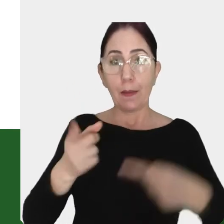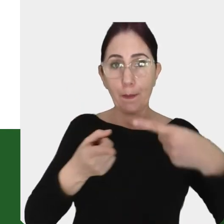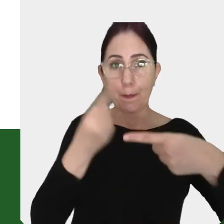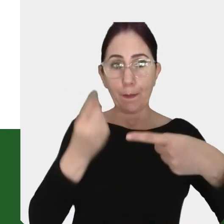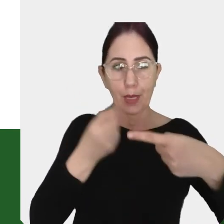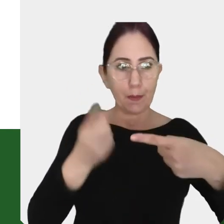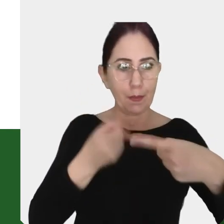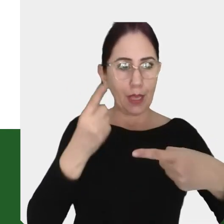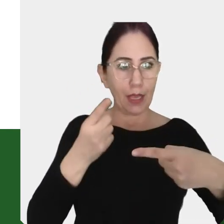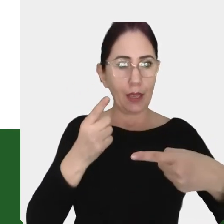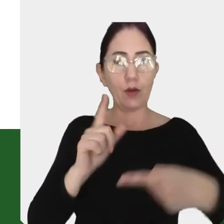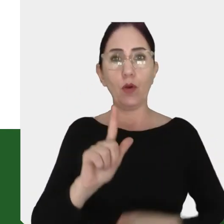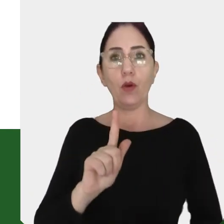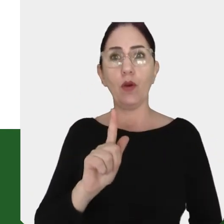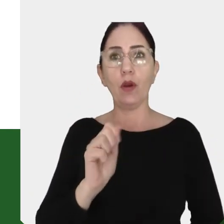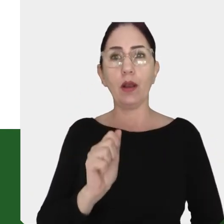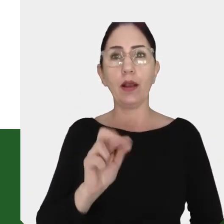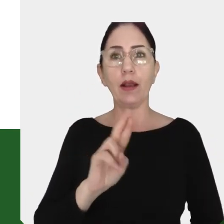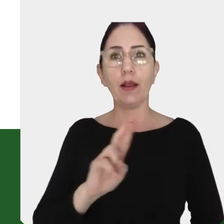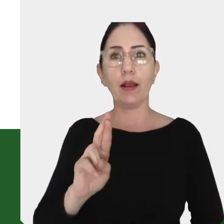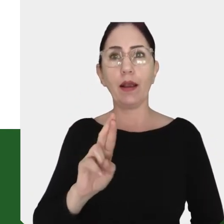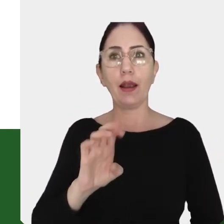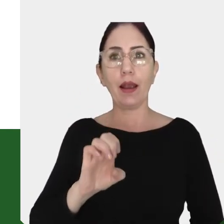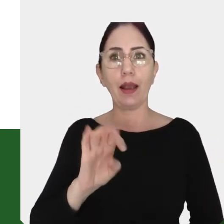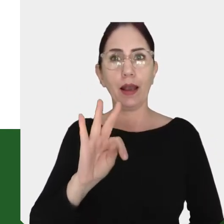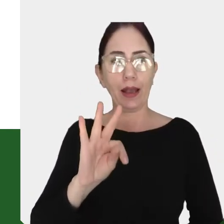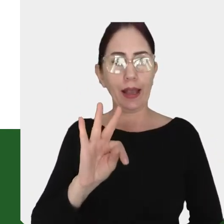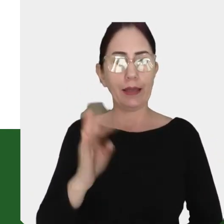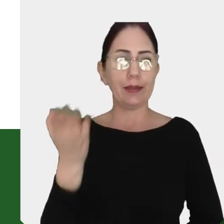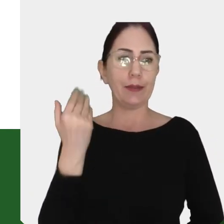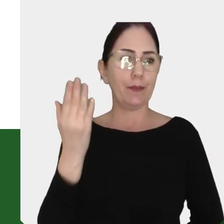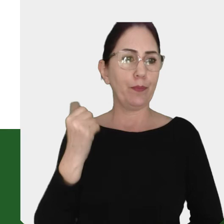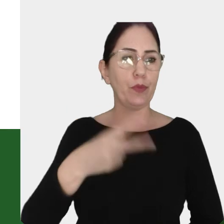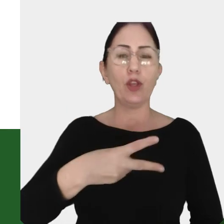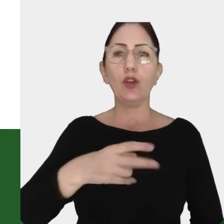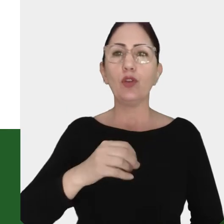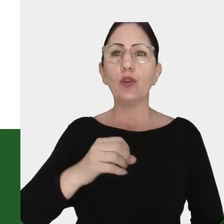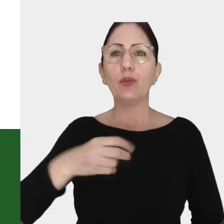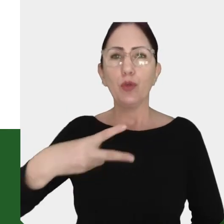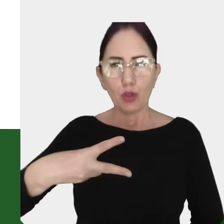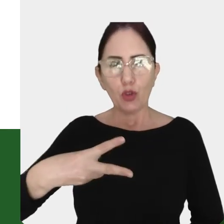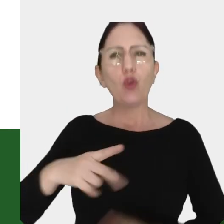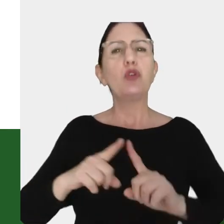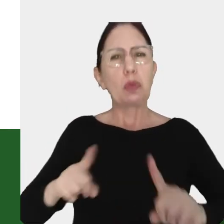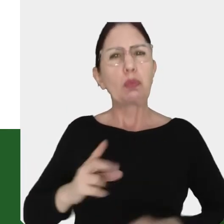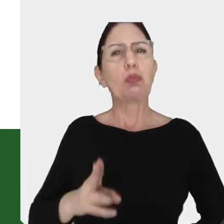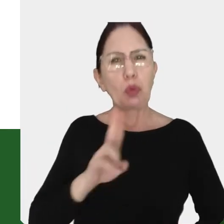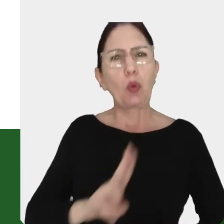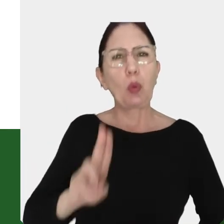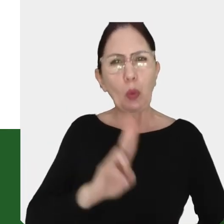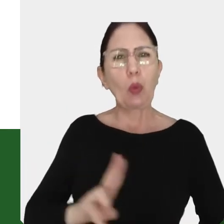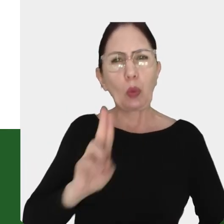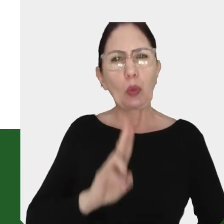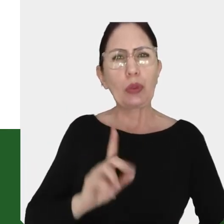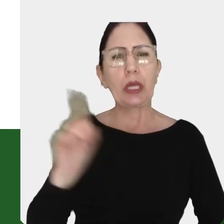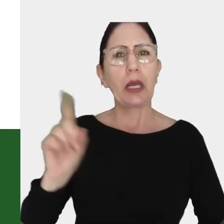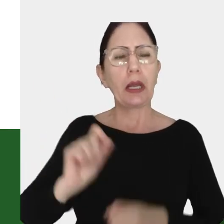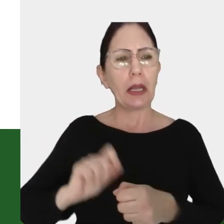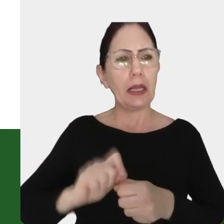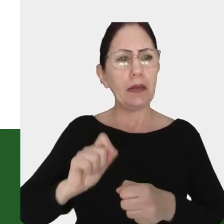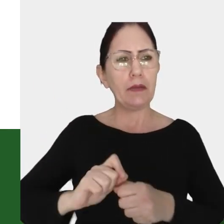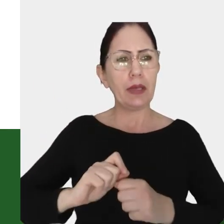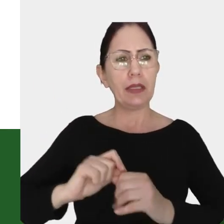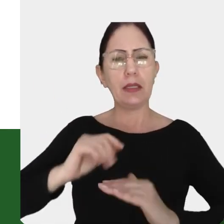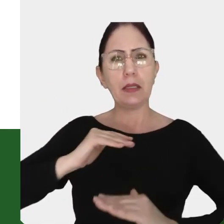Aqui, esse é o primeiro, é do Garrett, de 2002, mas ainda é super utilizado. Ele fez esse